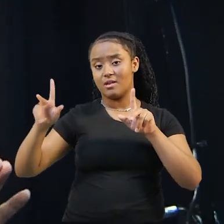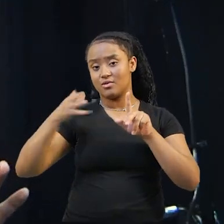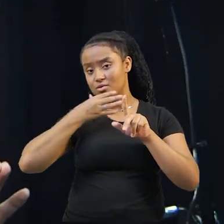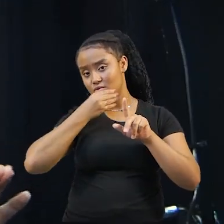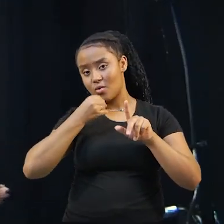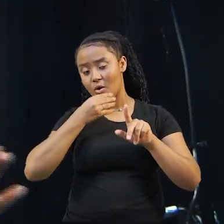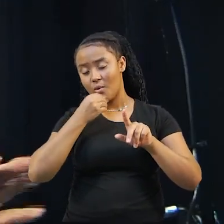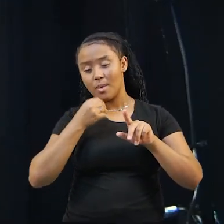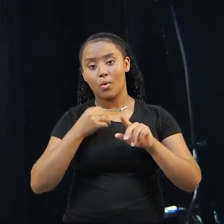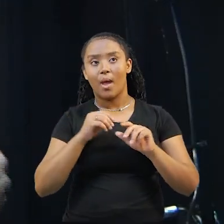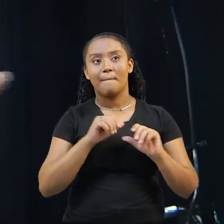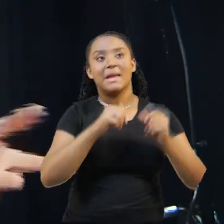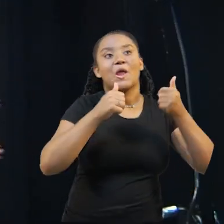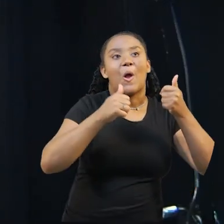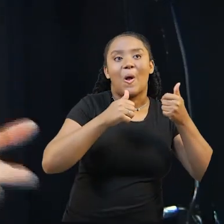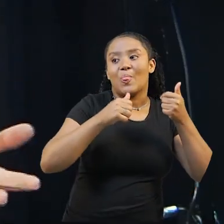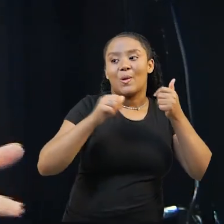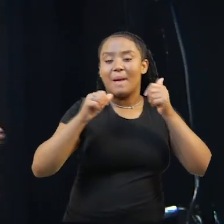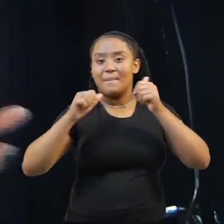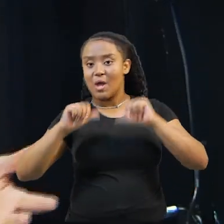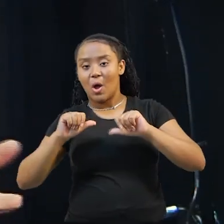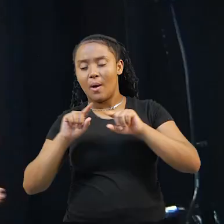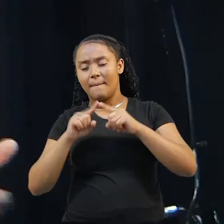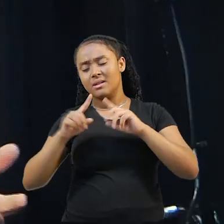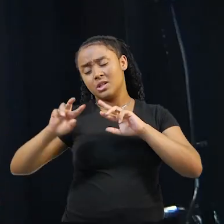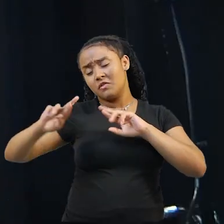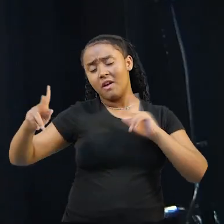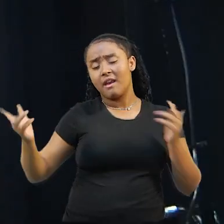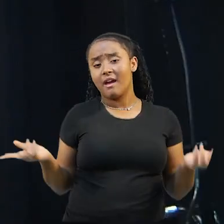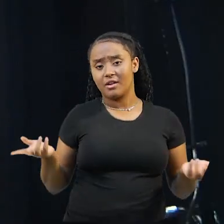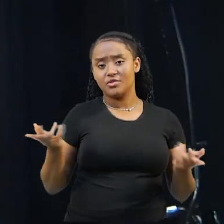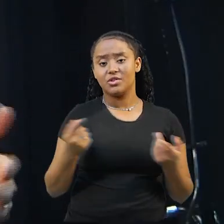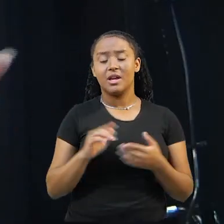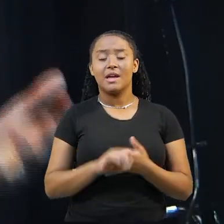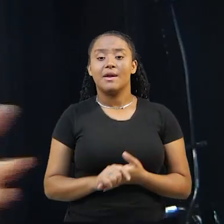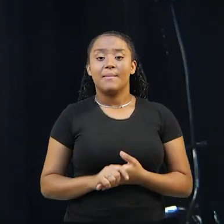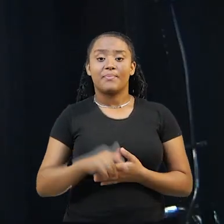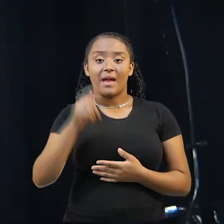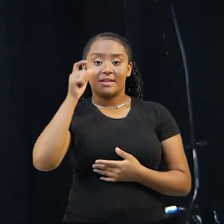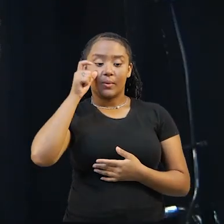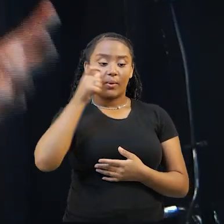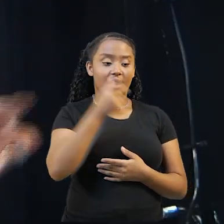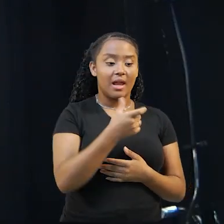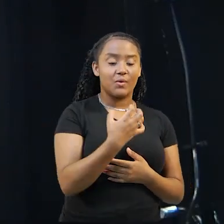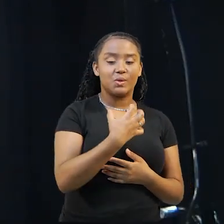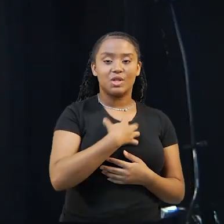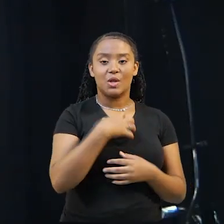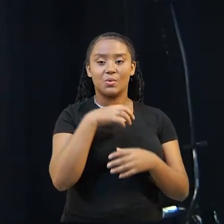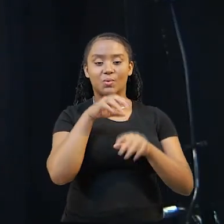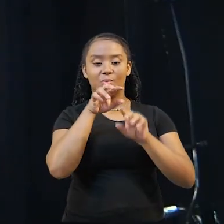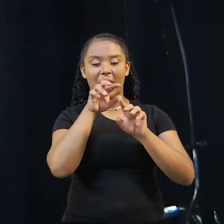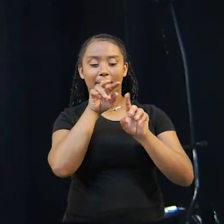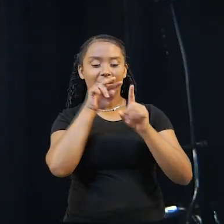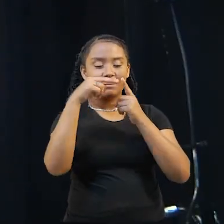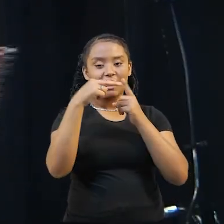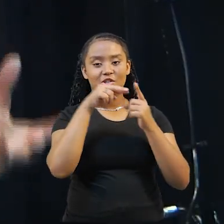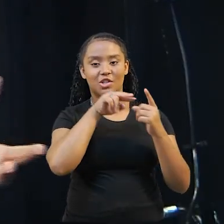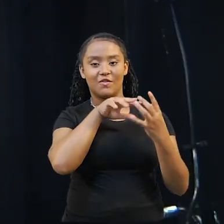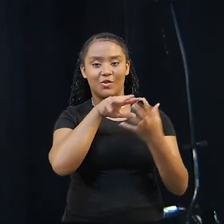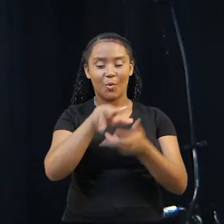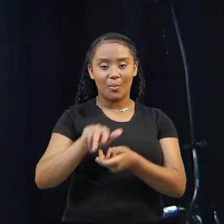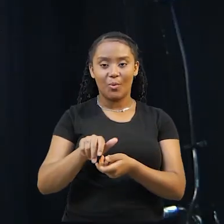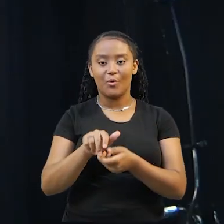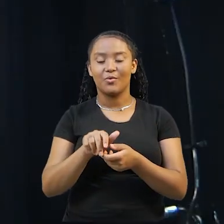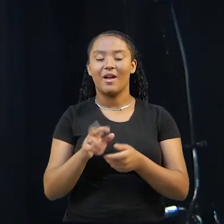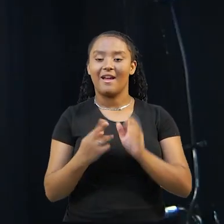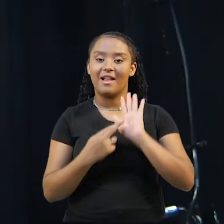nem pior, né? Mas que é importante ter diversidade na gestão, porque aí os interesses, a forma de ver o mundo, ela